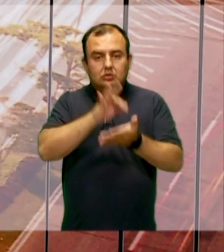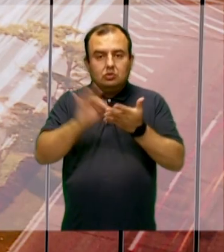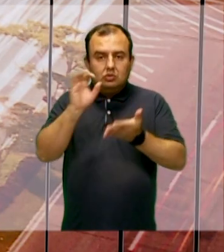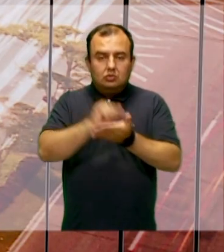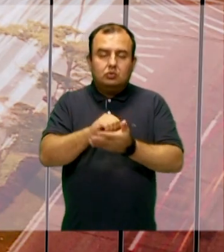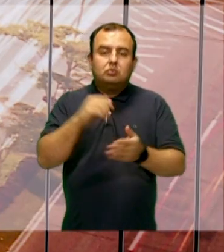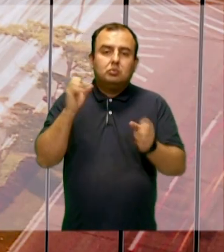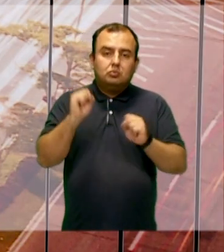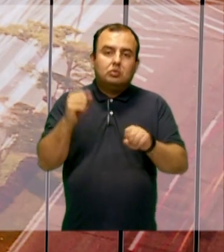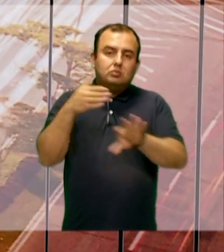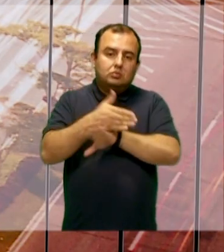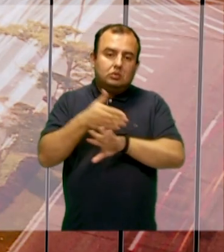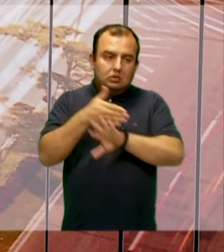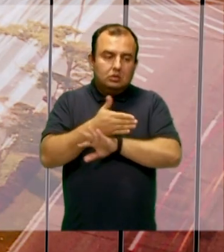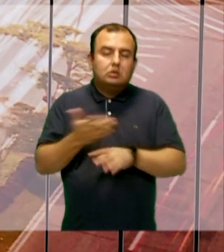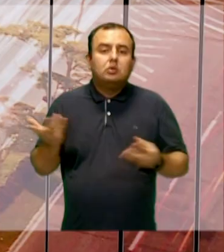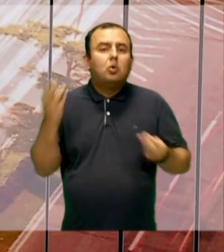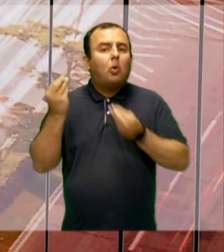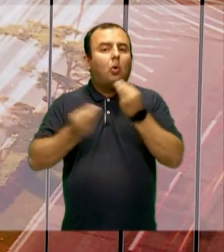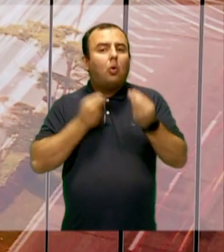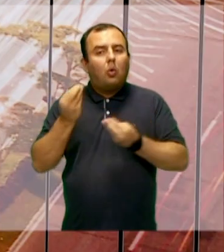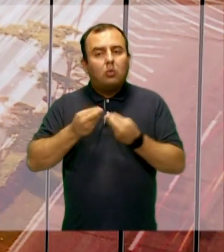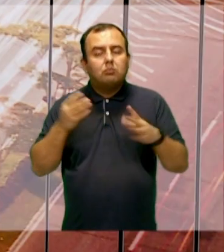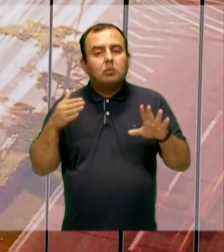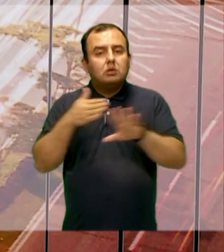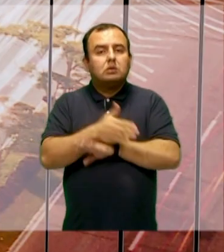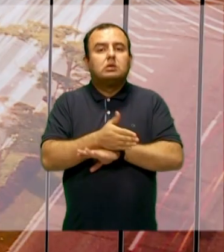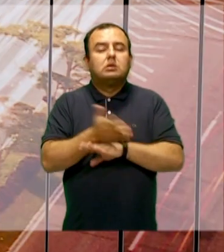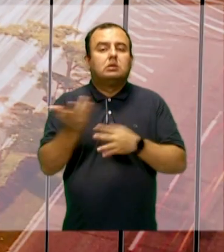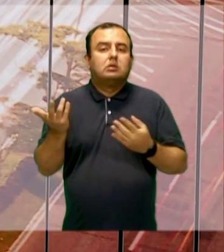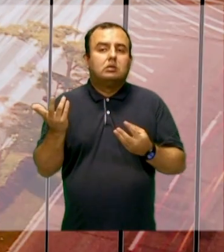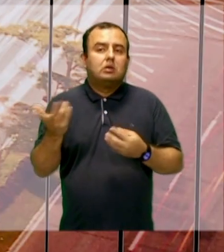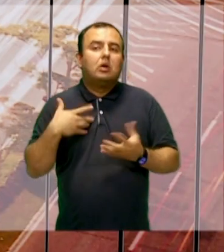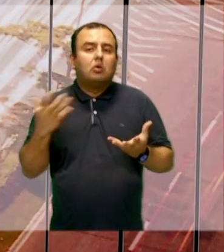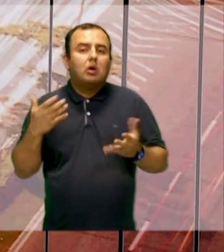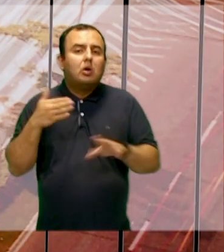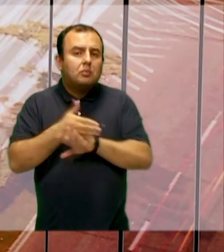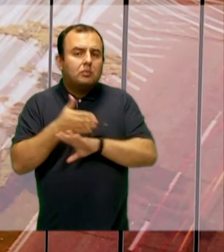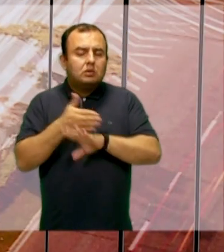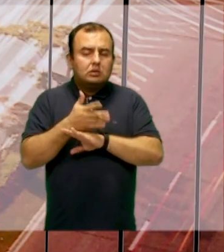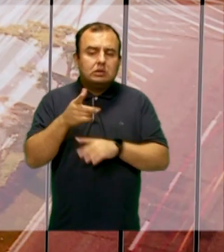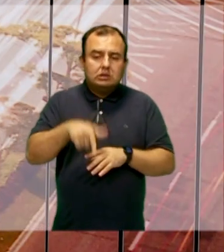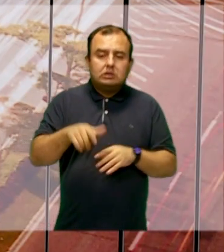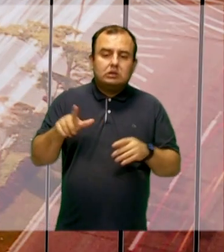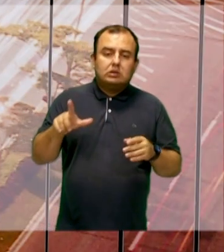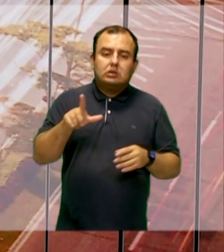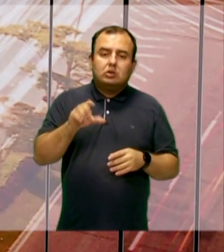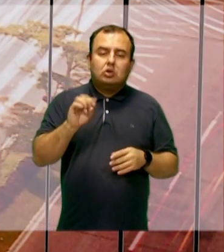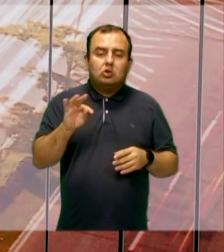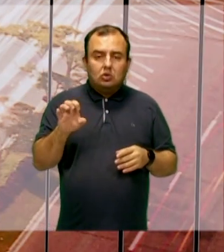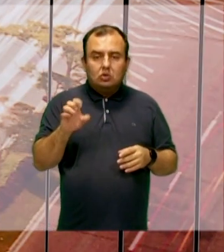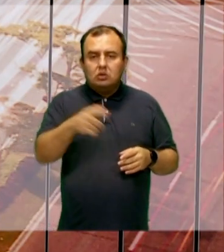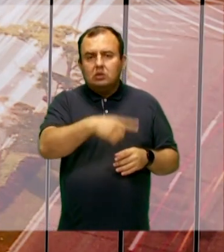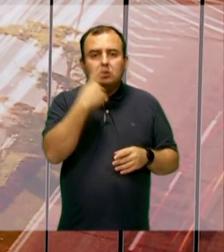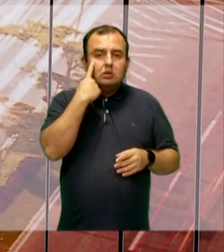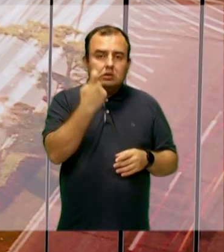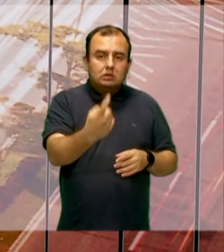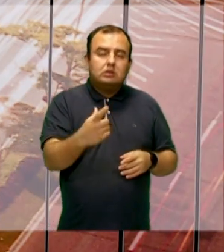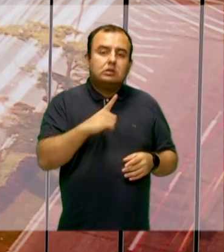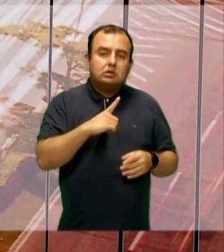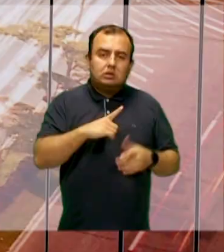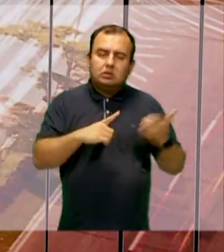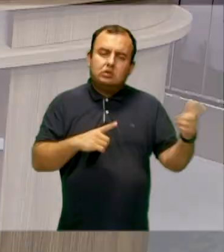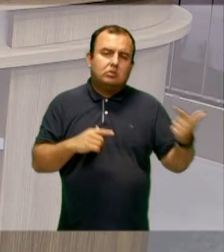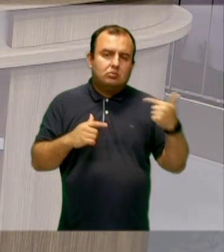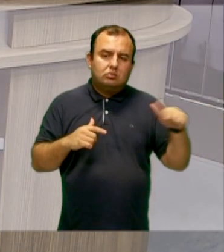poder participar. Como é que elas têm acesso a dizer assim, eu quero participar desse lote aqui me interessa, esse outro aqui não